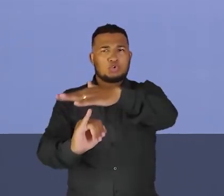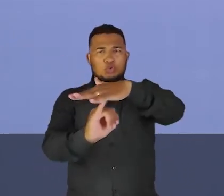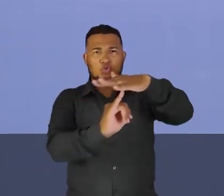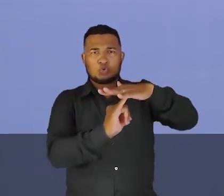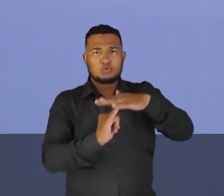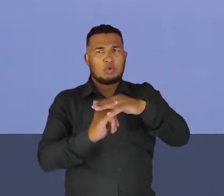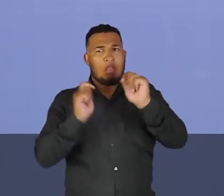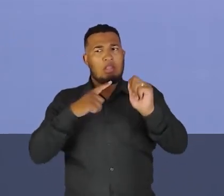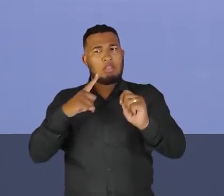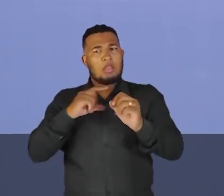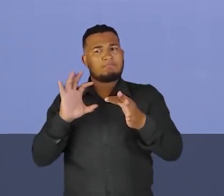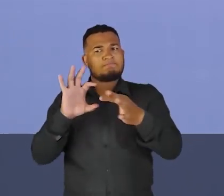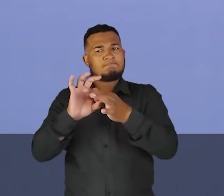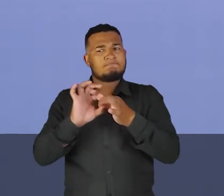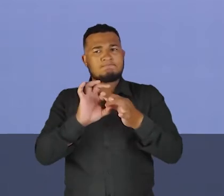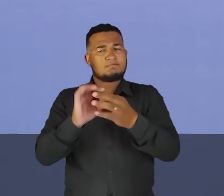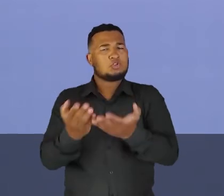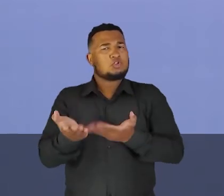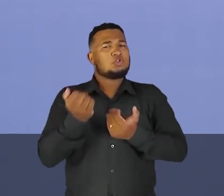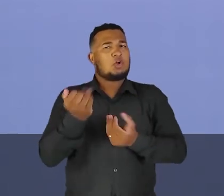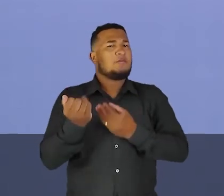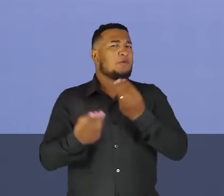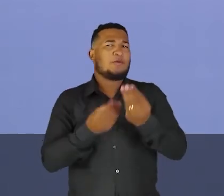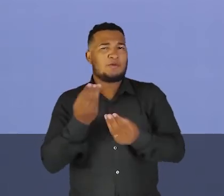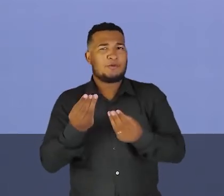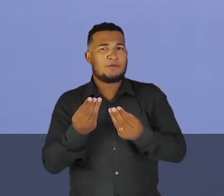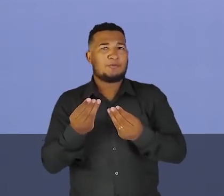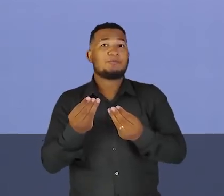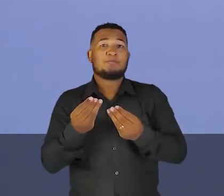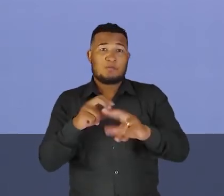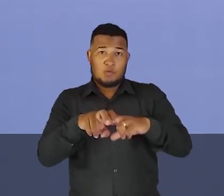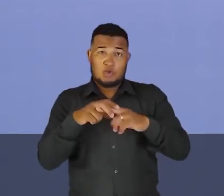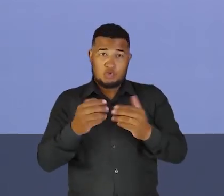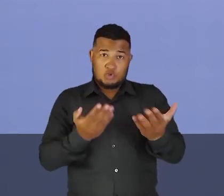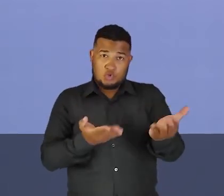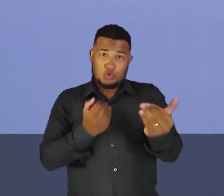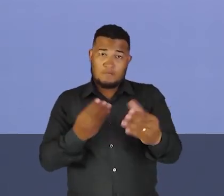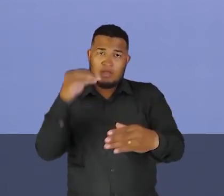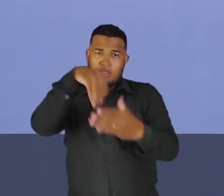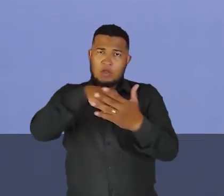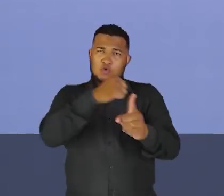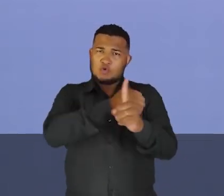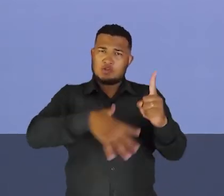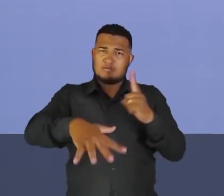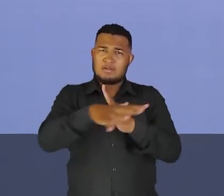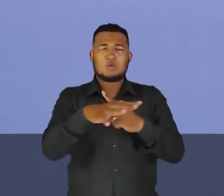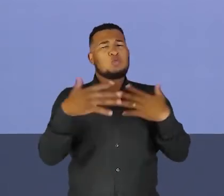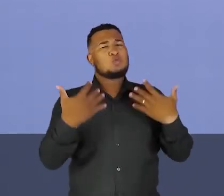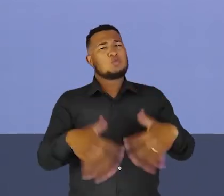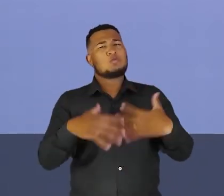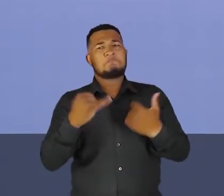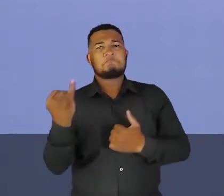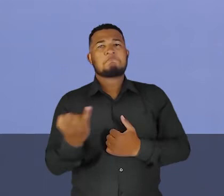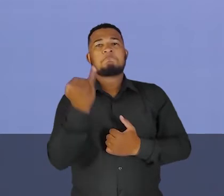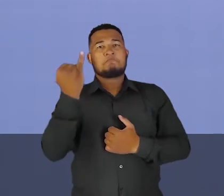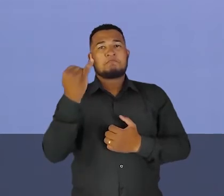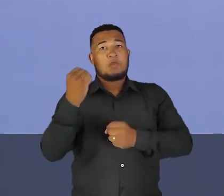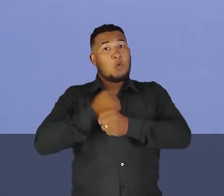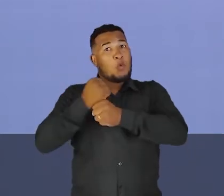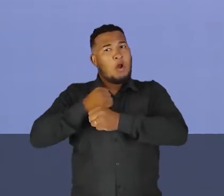têm tratado os nossos jovens, tá? Porque a posição do jovem na sociedade, ela é muito importante, né? Com o passar dos